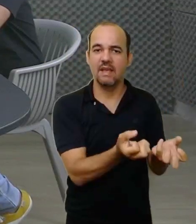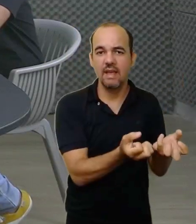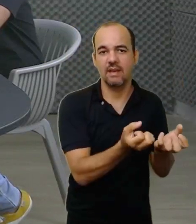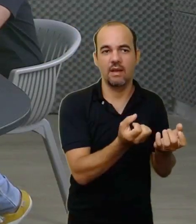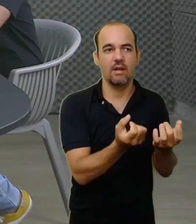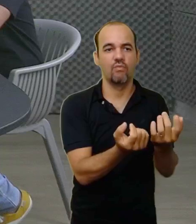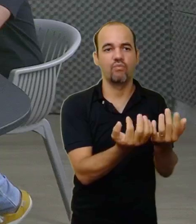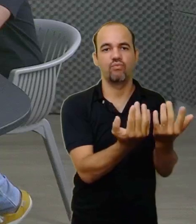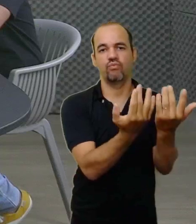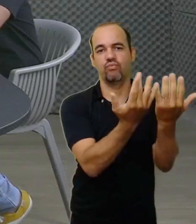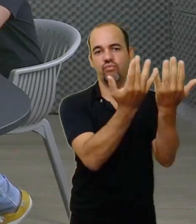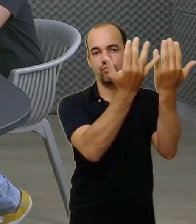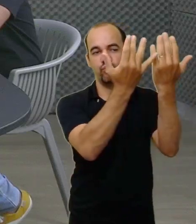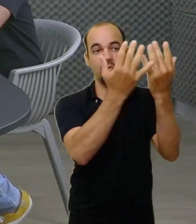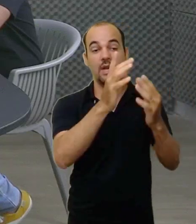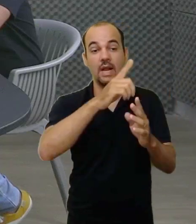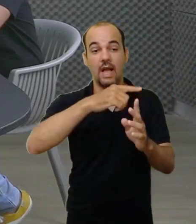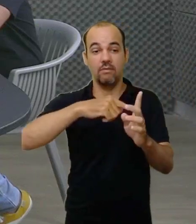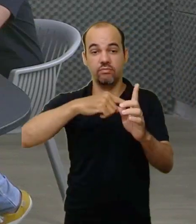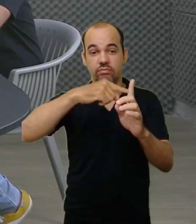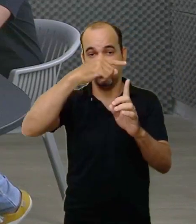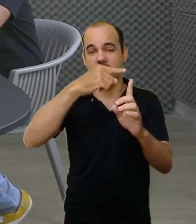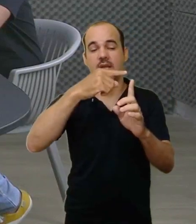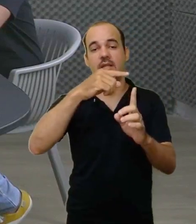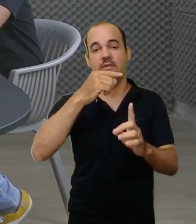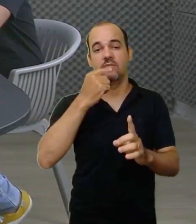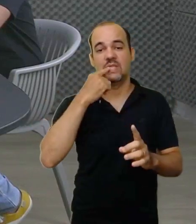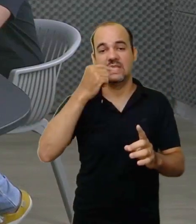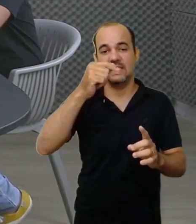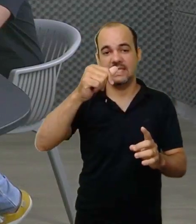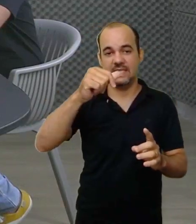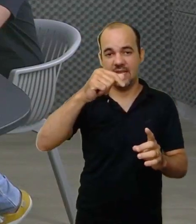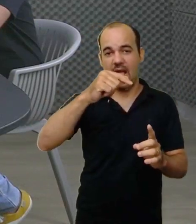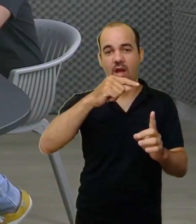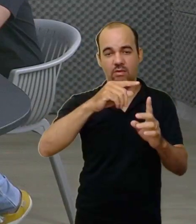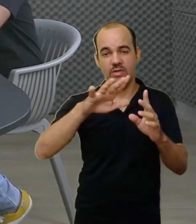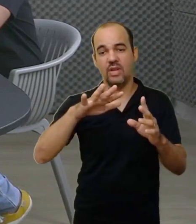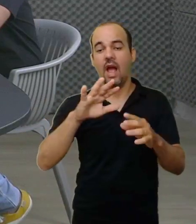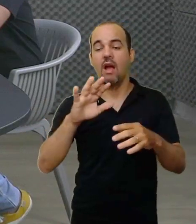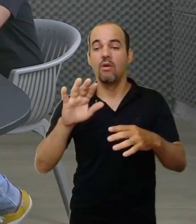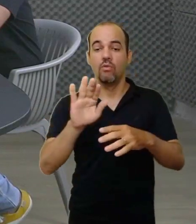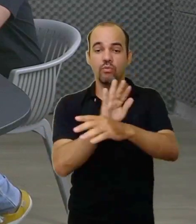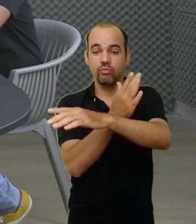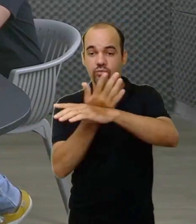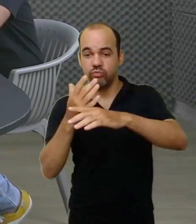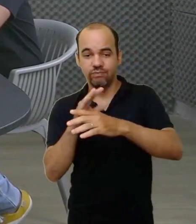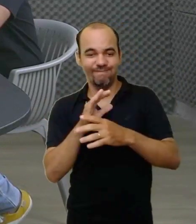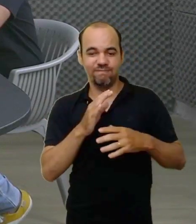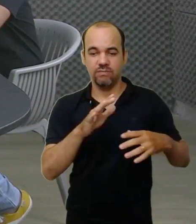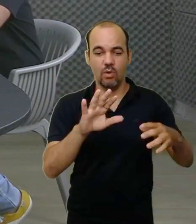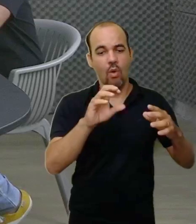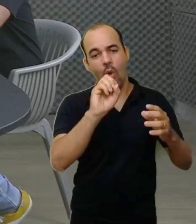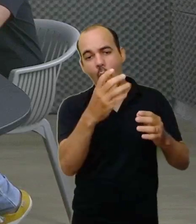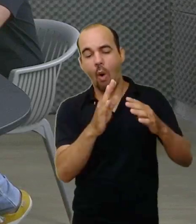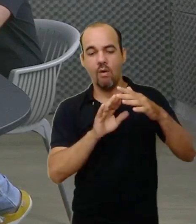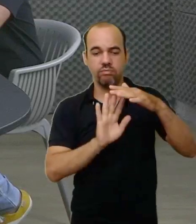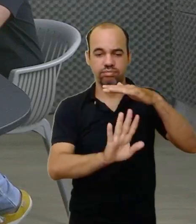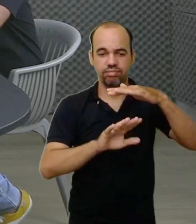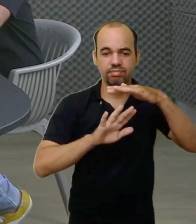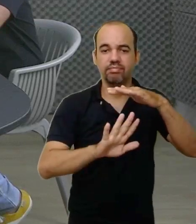aumento a salinidade ali, já está fazendo um estresse para um determinado organismo que não consegue